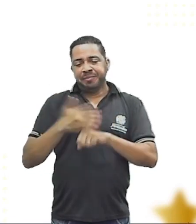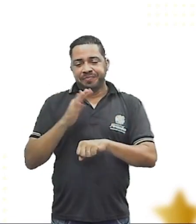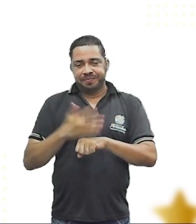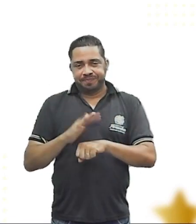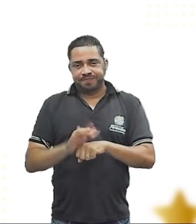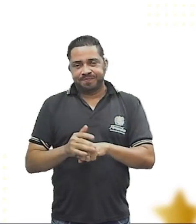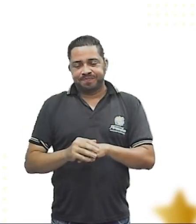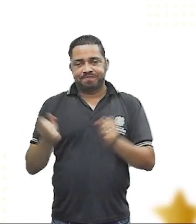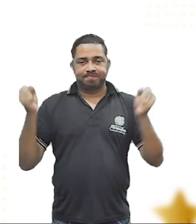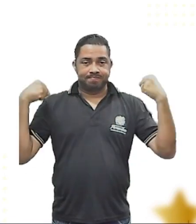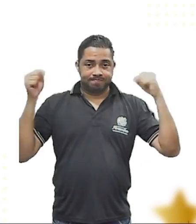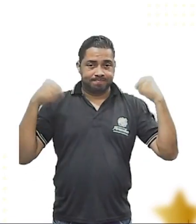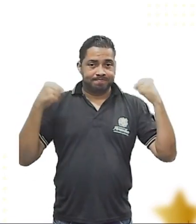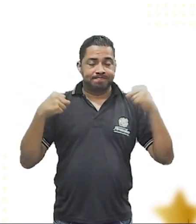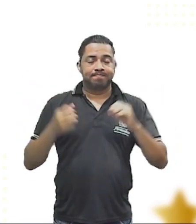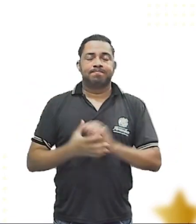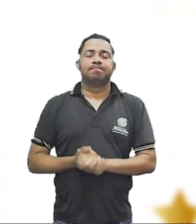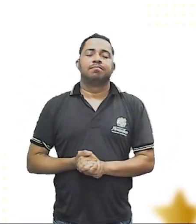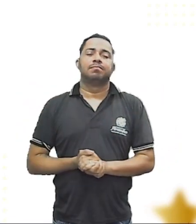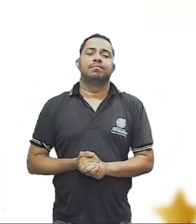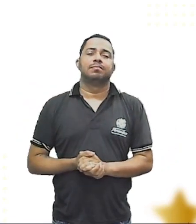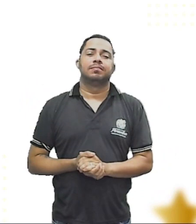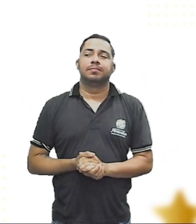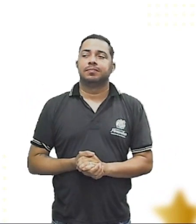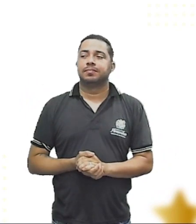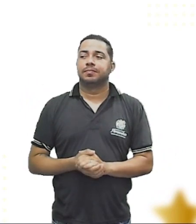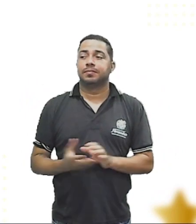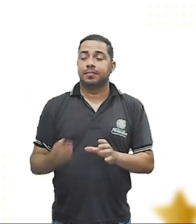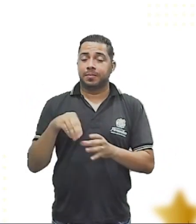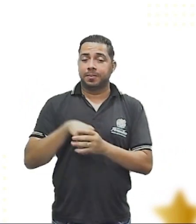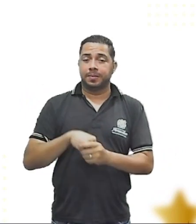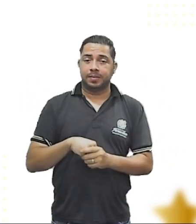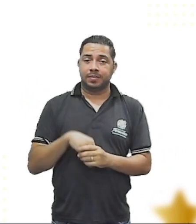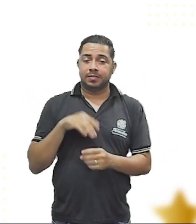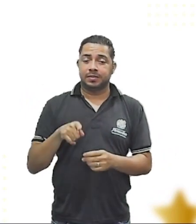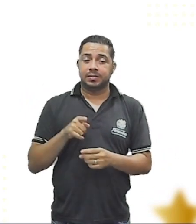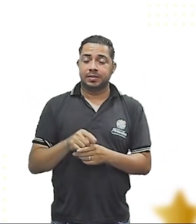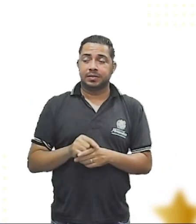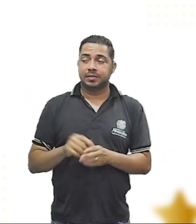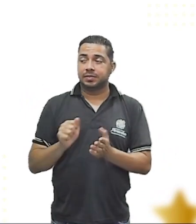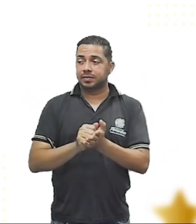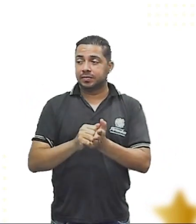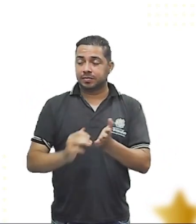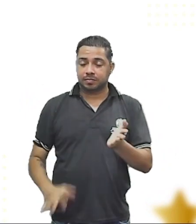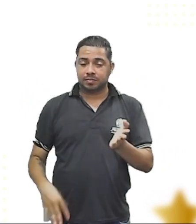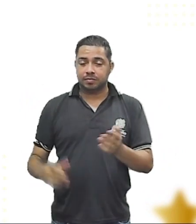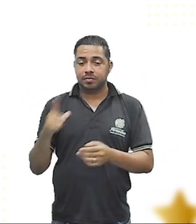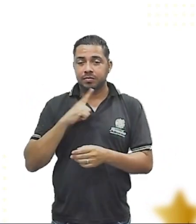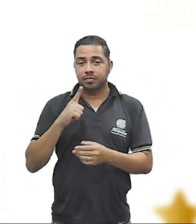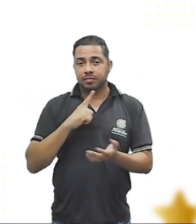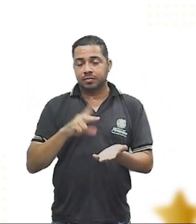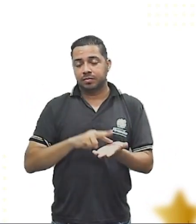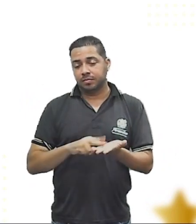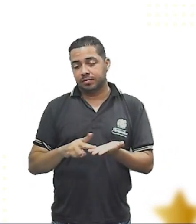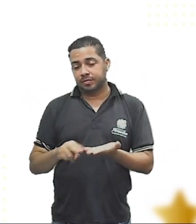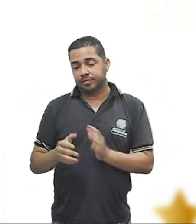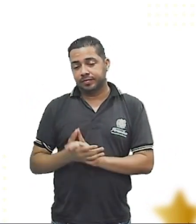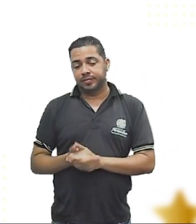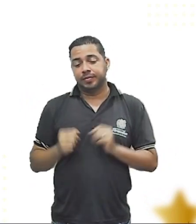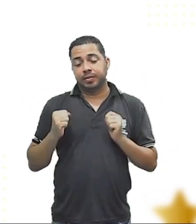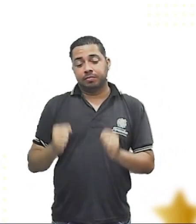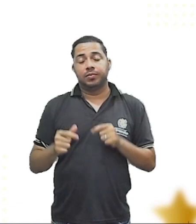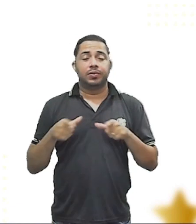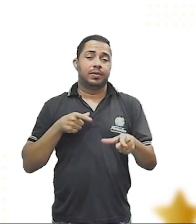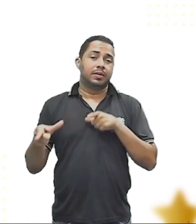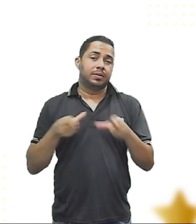atividades físicas, certo? Dentro dessas atividades, nós temos diversas. Então, eu posso trabalhar